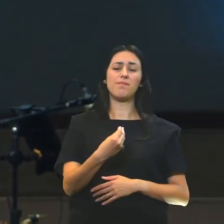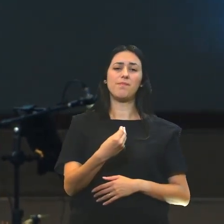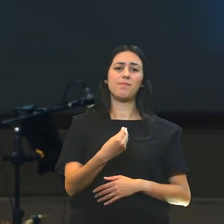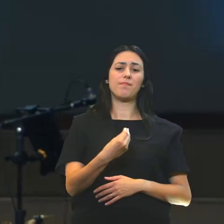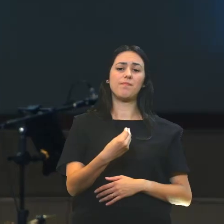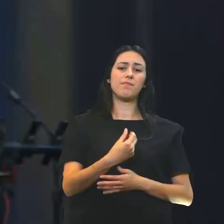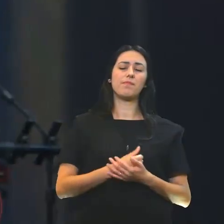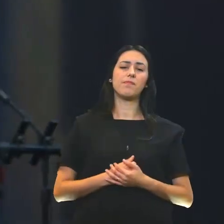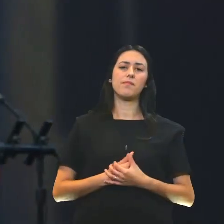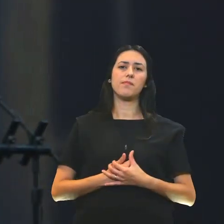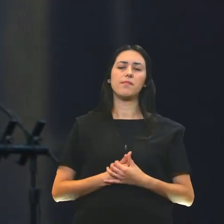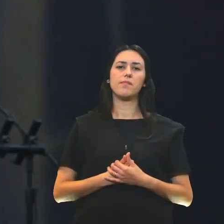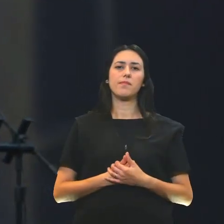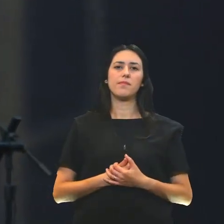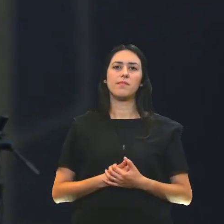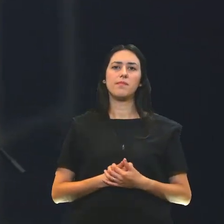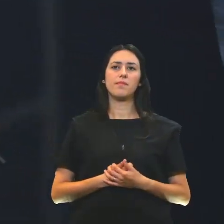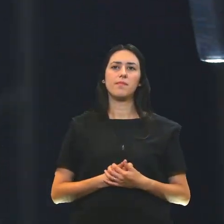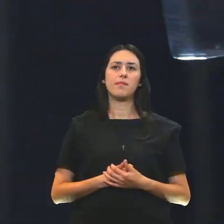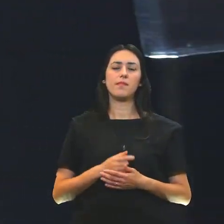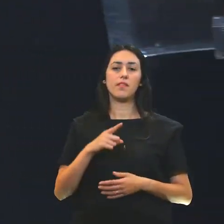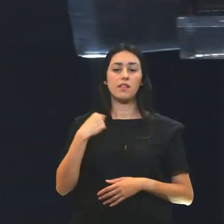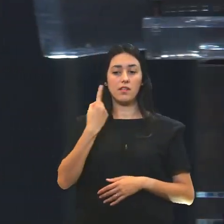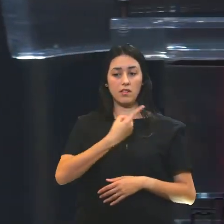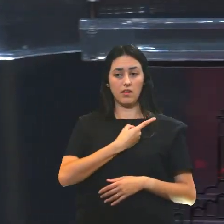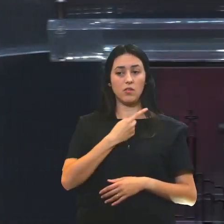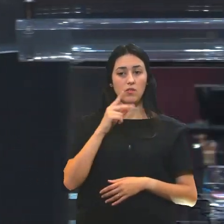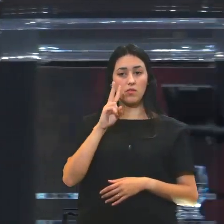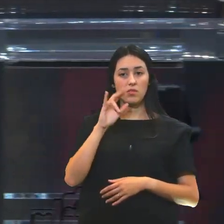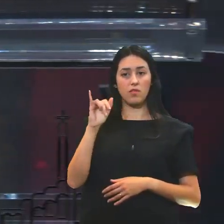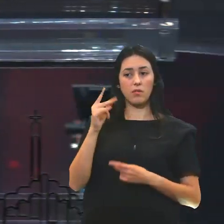A gente vai ver a educação.